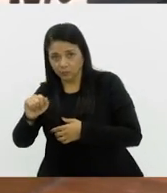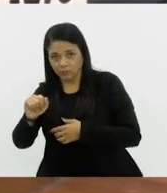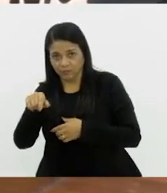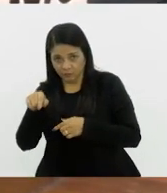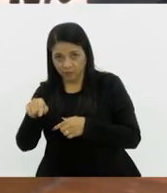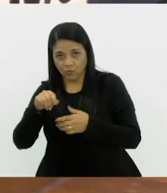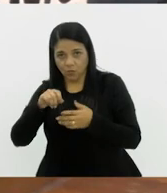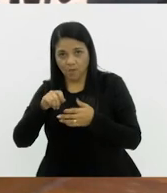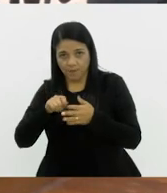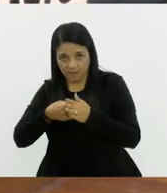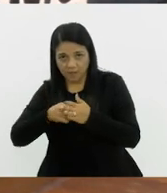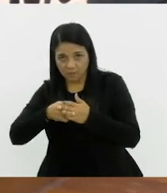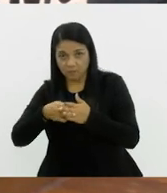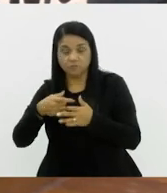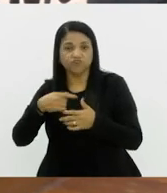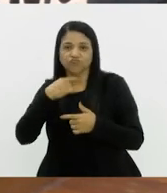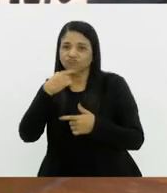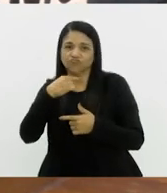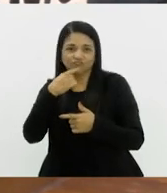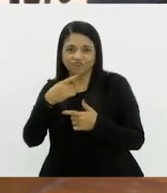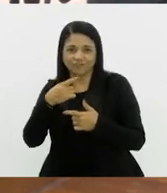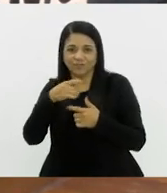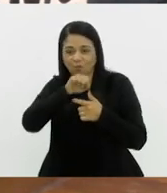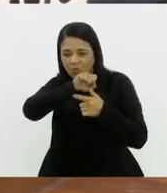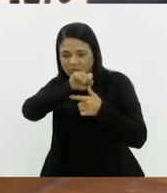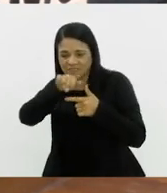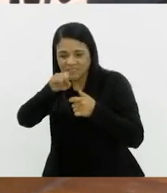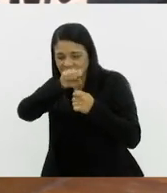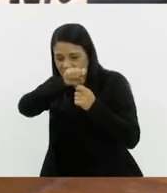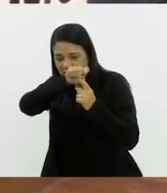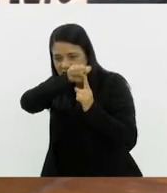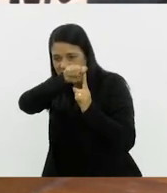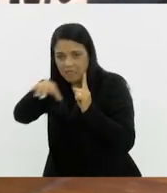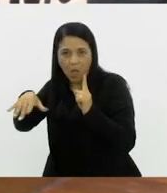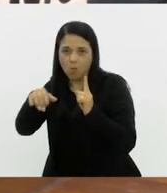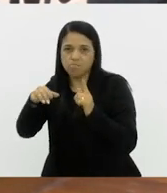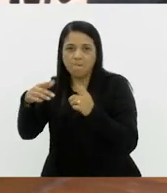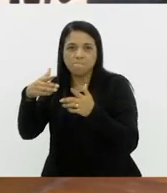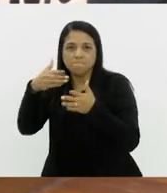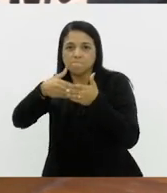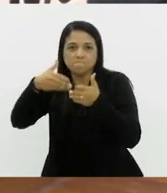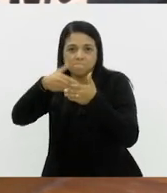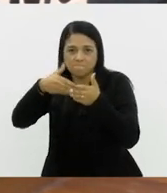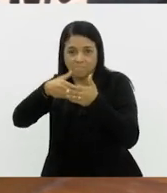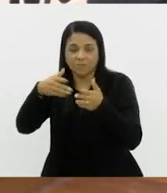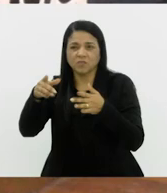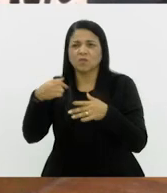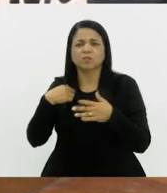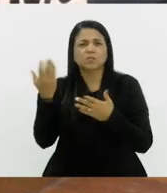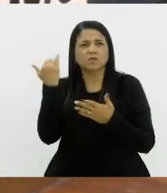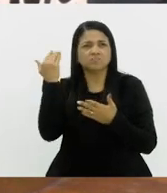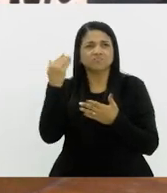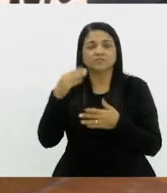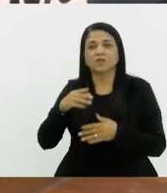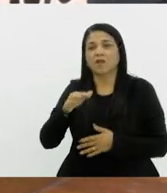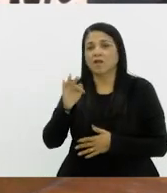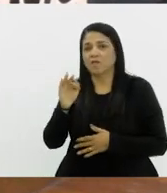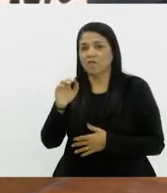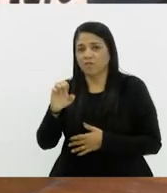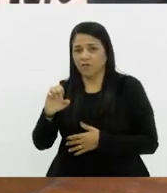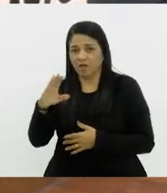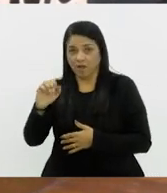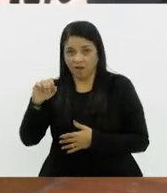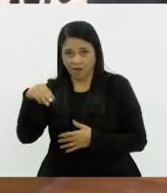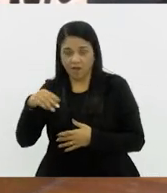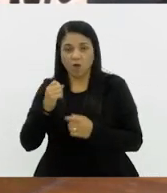Ambiente, naquela época o FECAM tinha recurso, nós compramos dois radares tops,